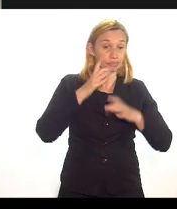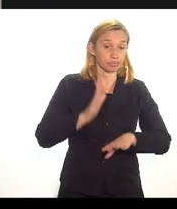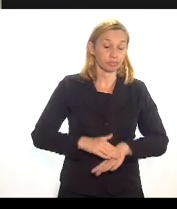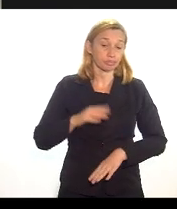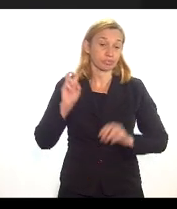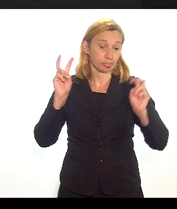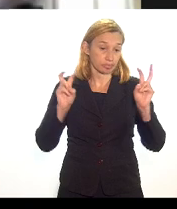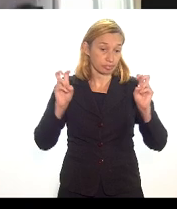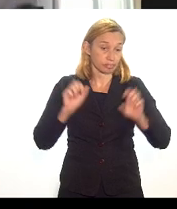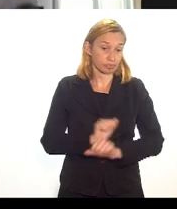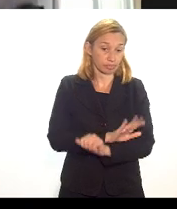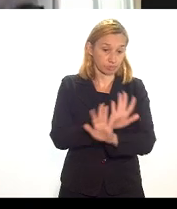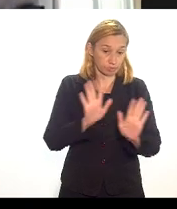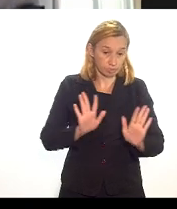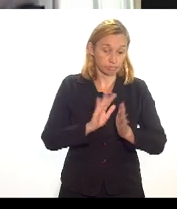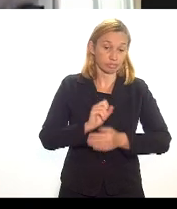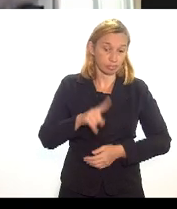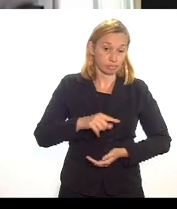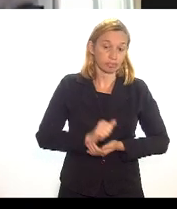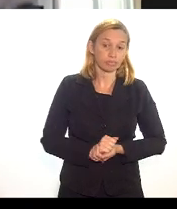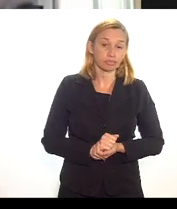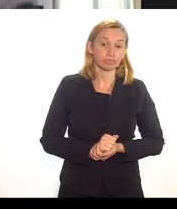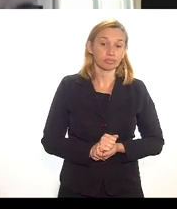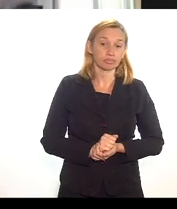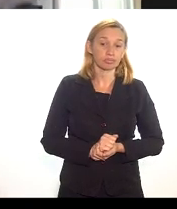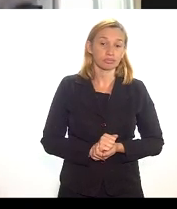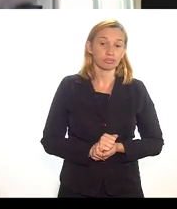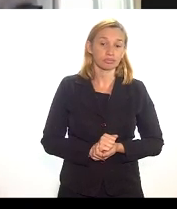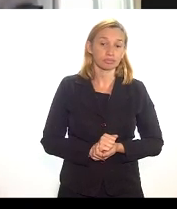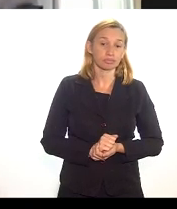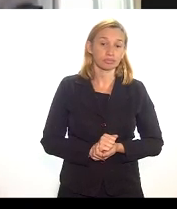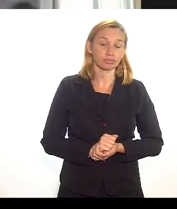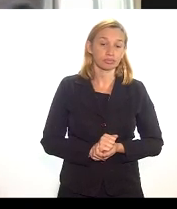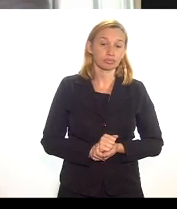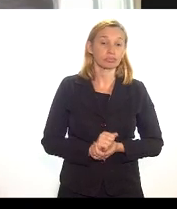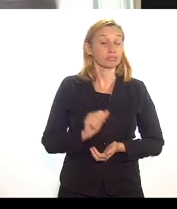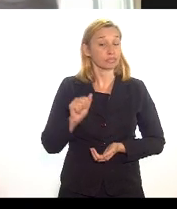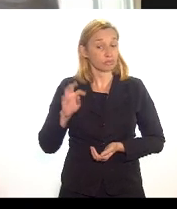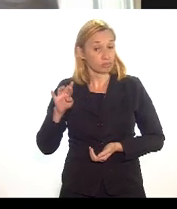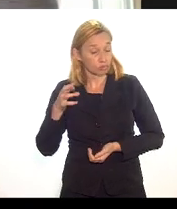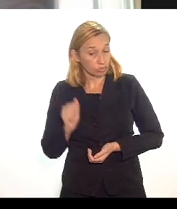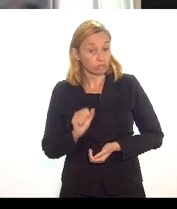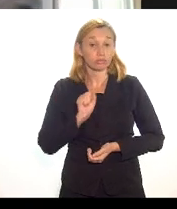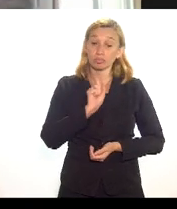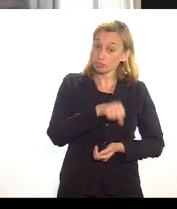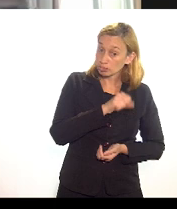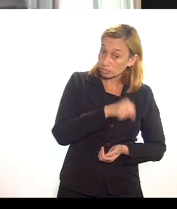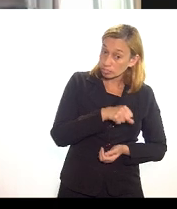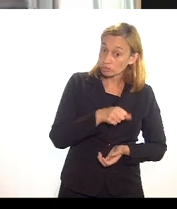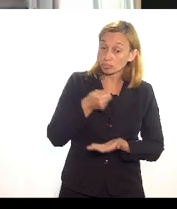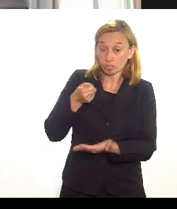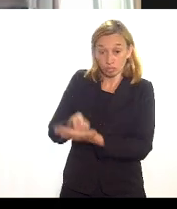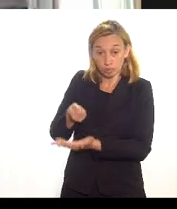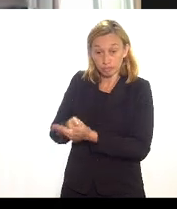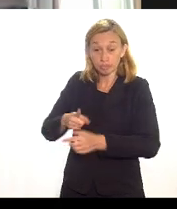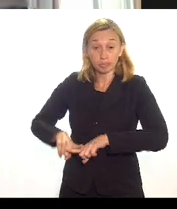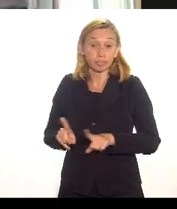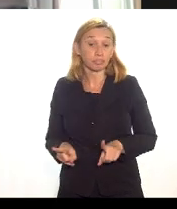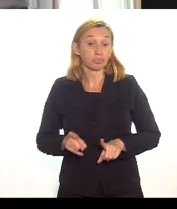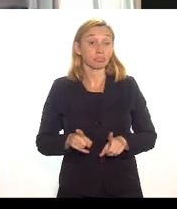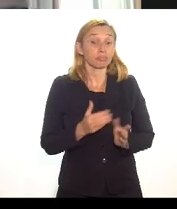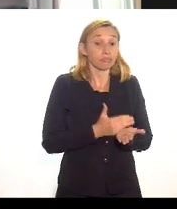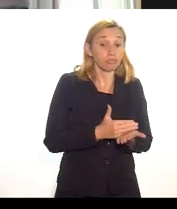essa transparência, né? e com a auditoria, sim, porque é uma obrigação, mas a